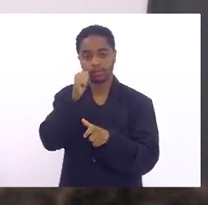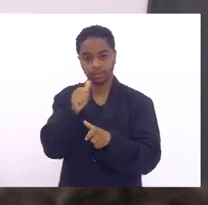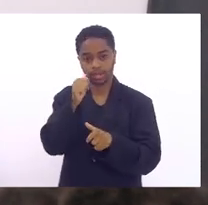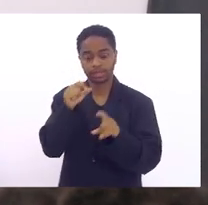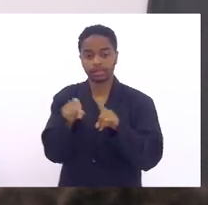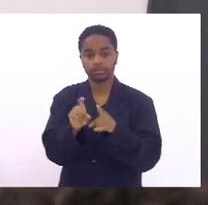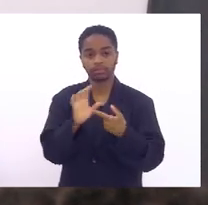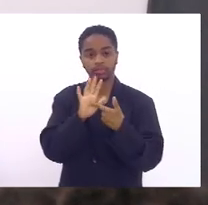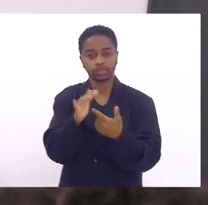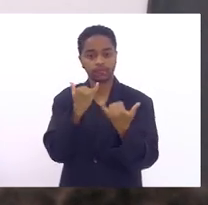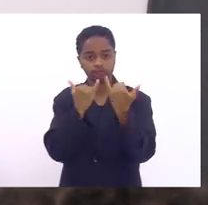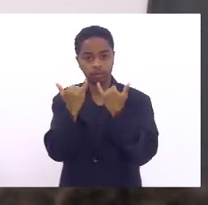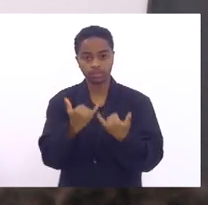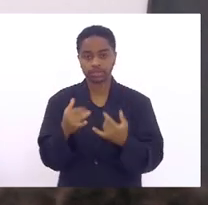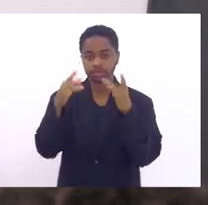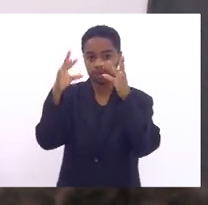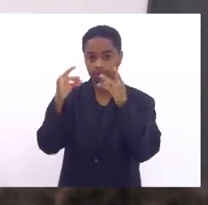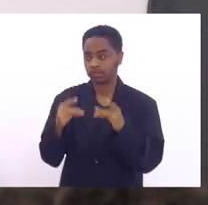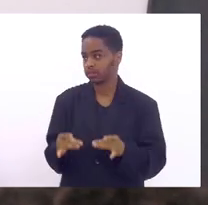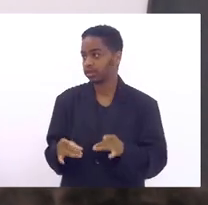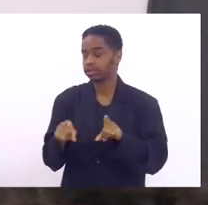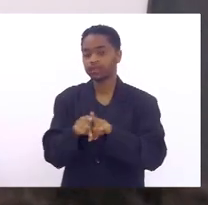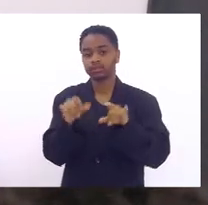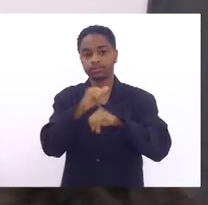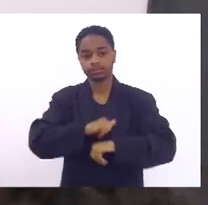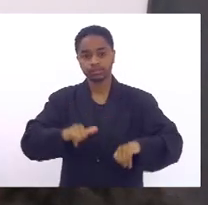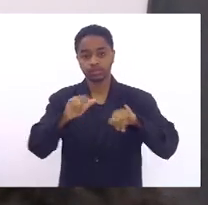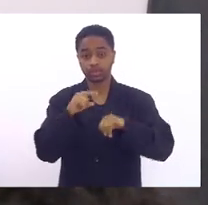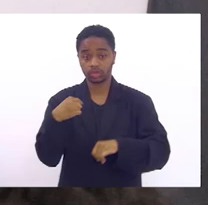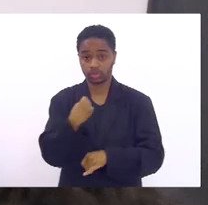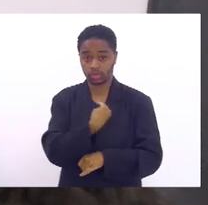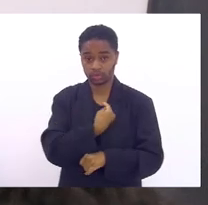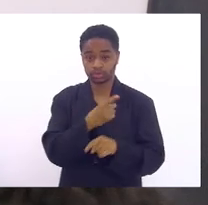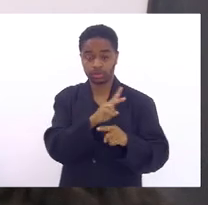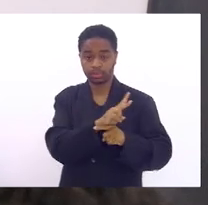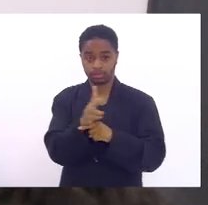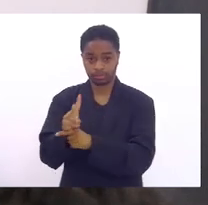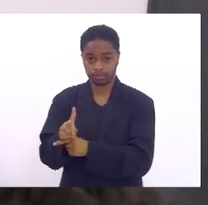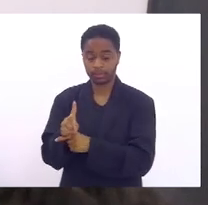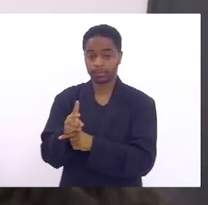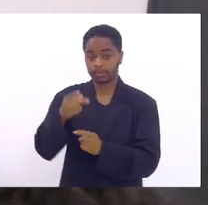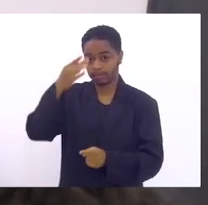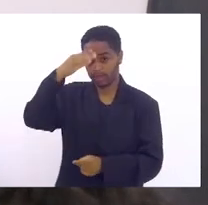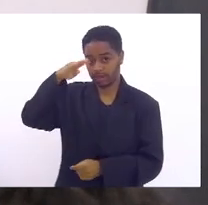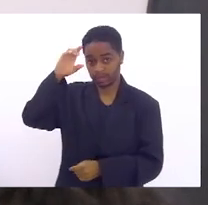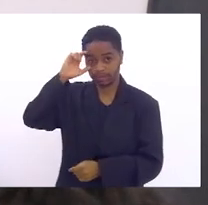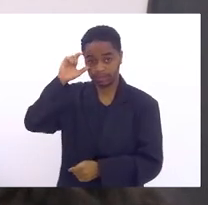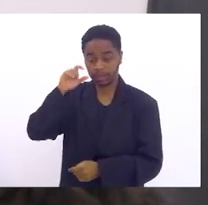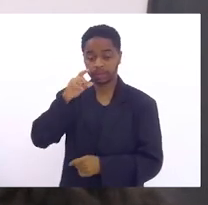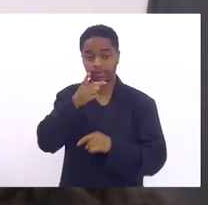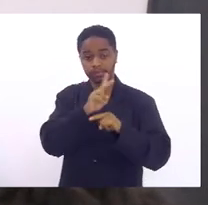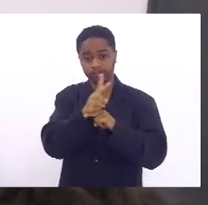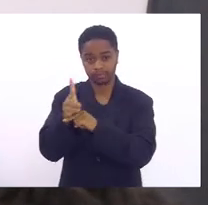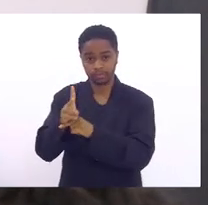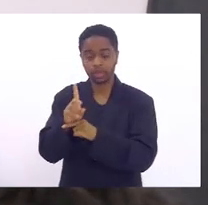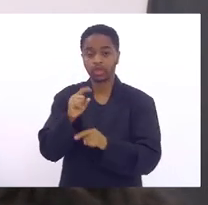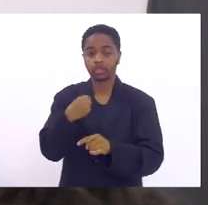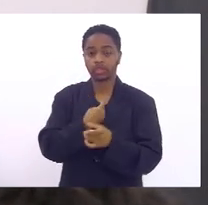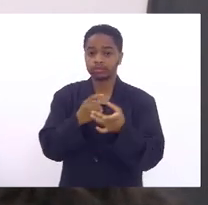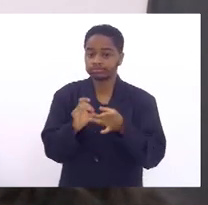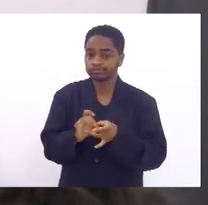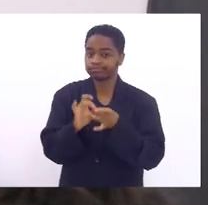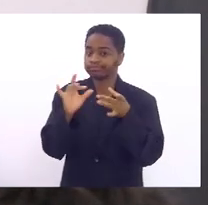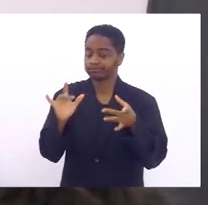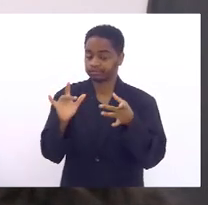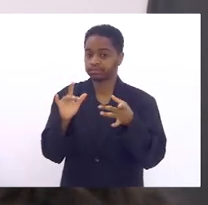as informações todos os dados e dizer que nós da Patrulha Maria da Penha Guardiões da vida estamos à disposição